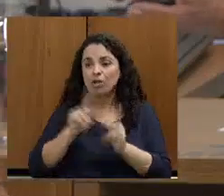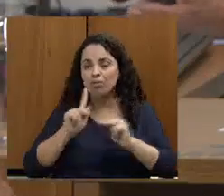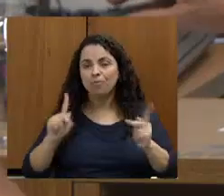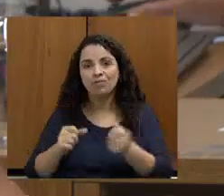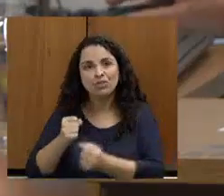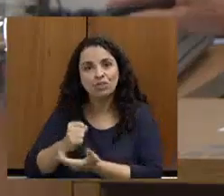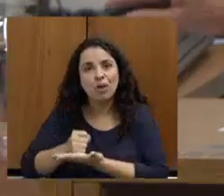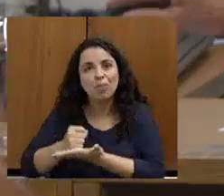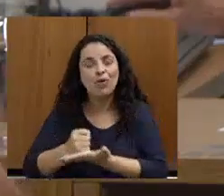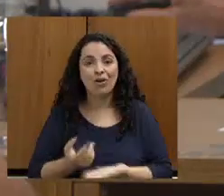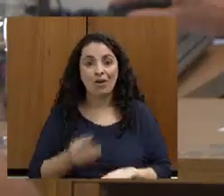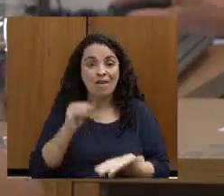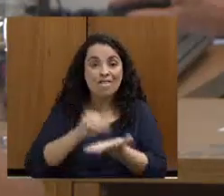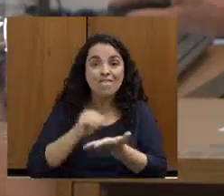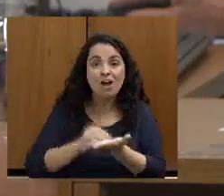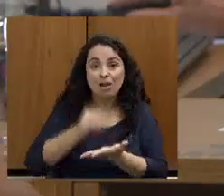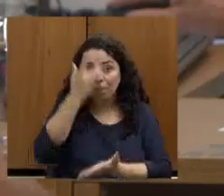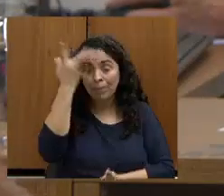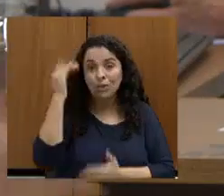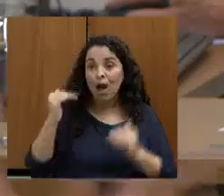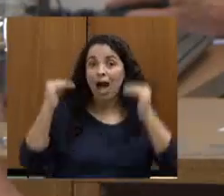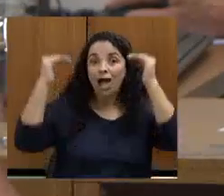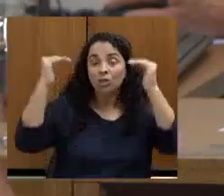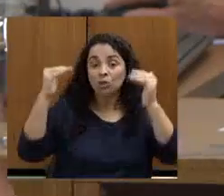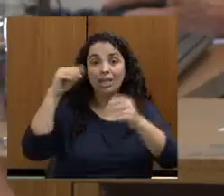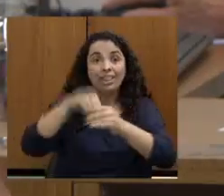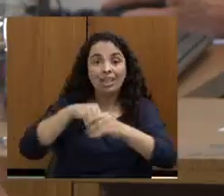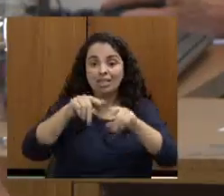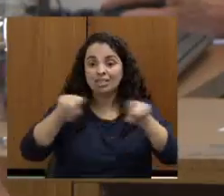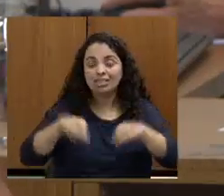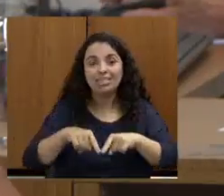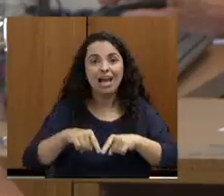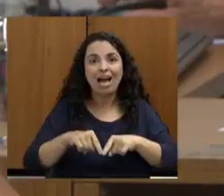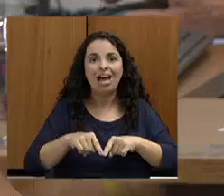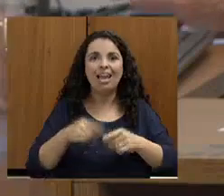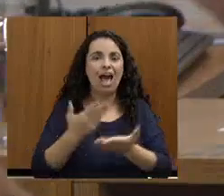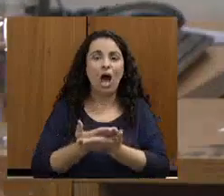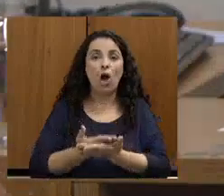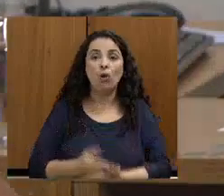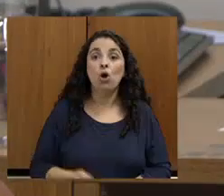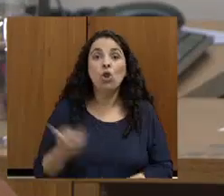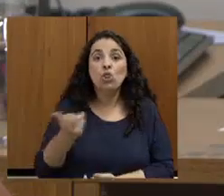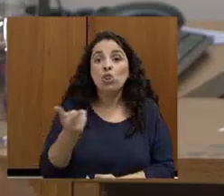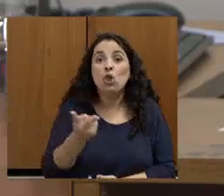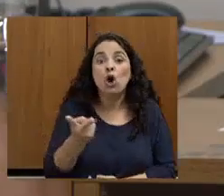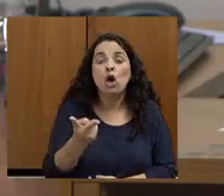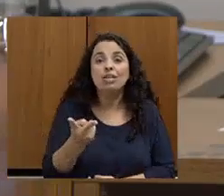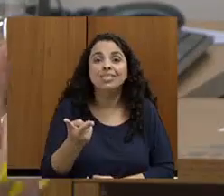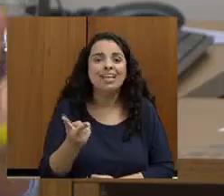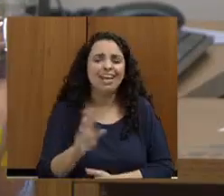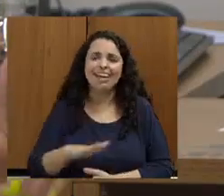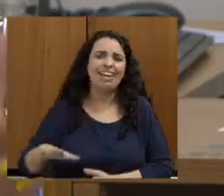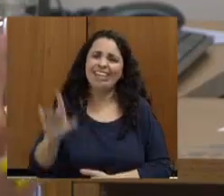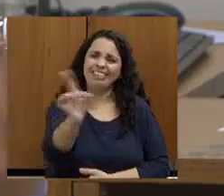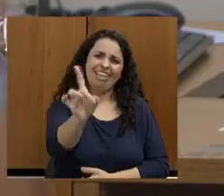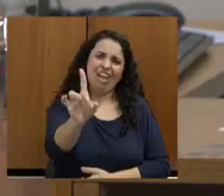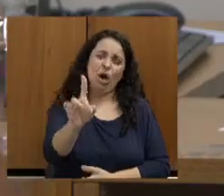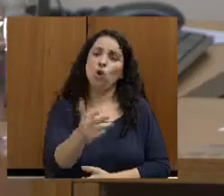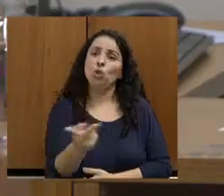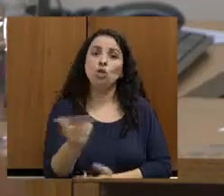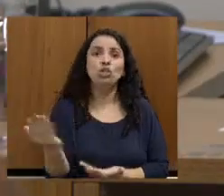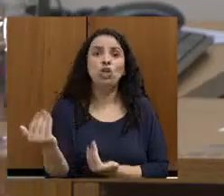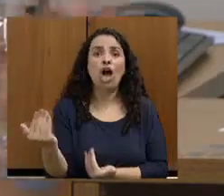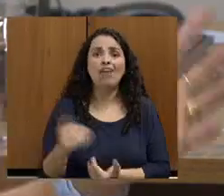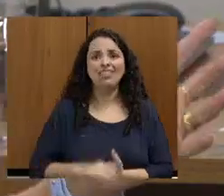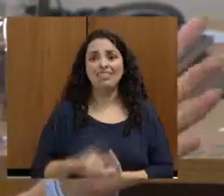dentro de sala quando duas, dois jovens, não são mais crianças, dois jovens estavam ali em uma sala e